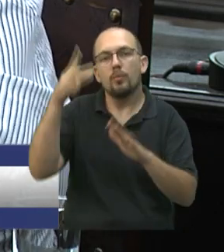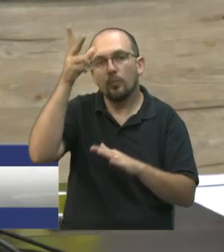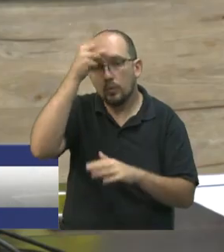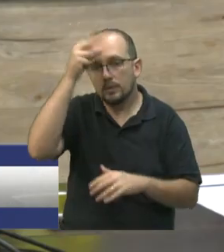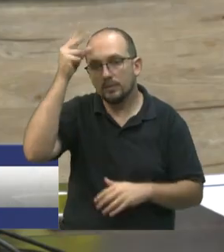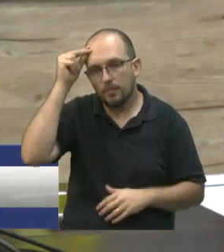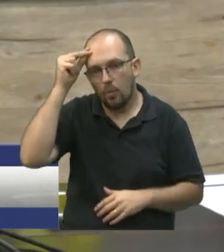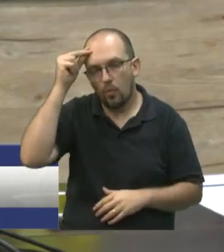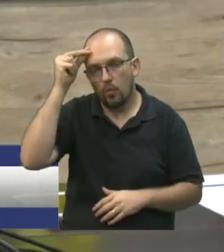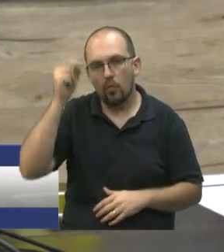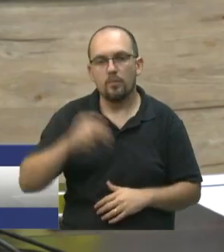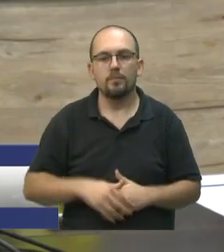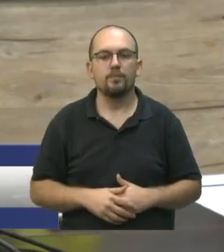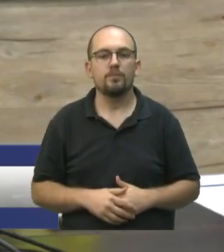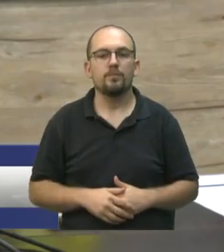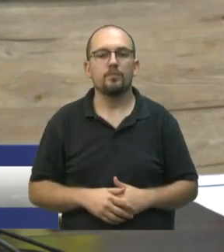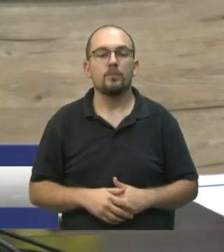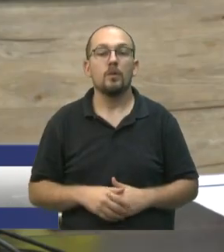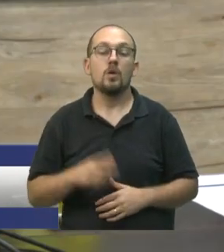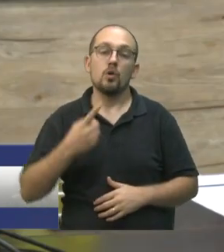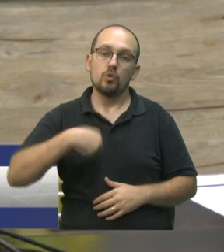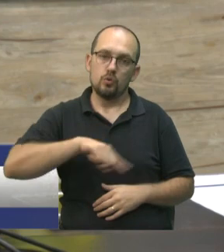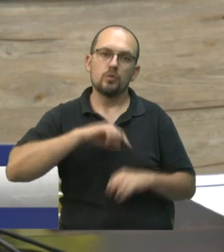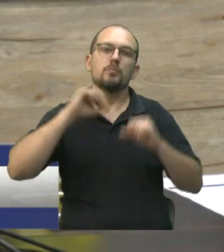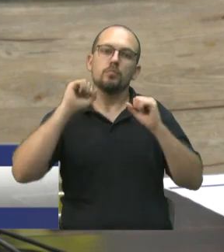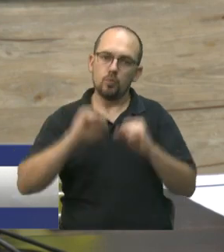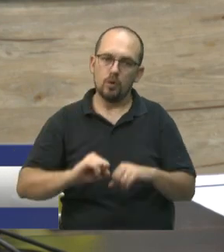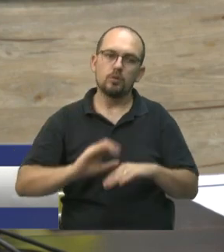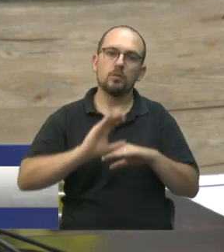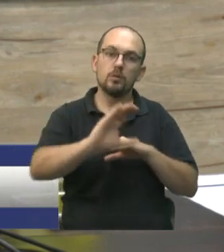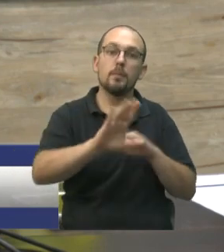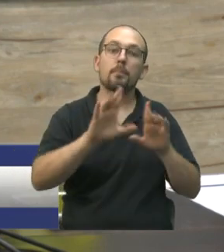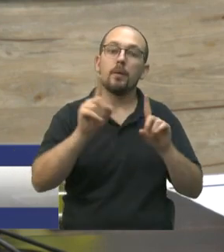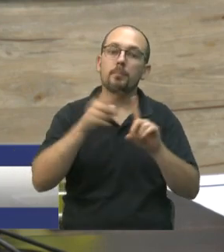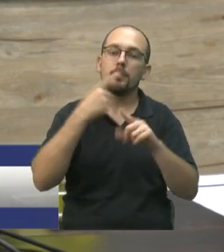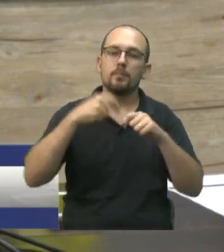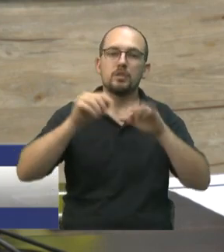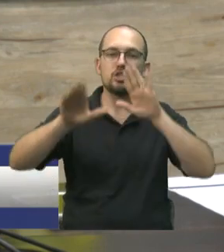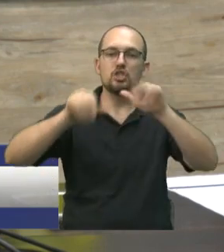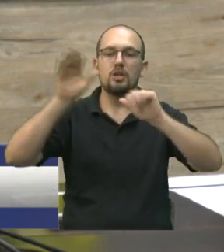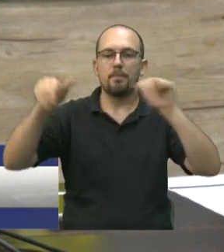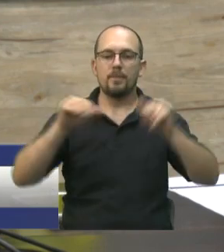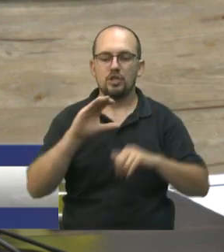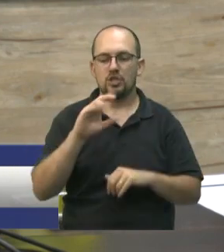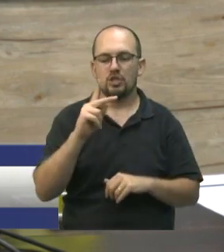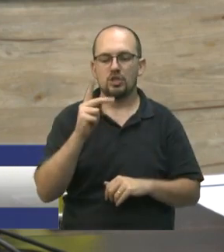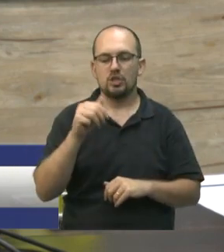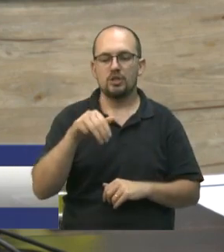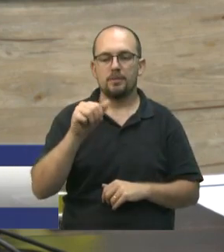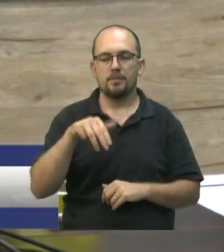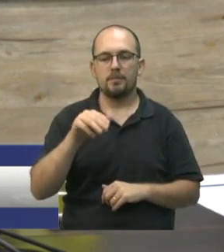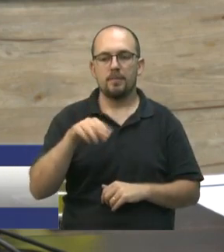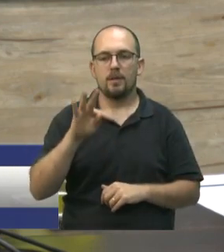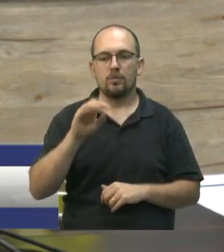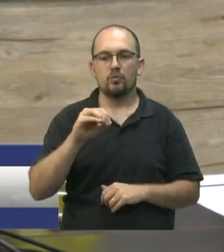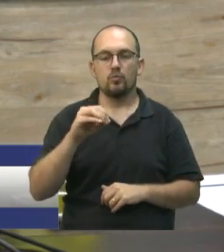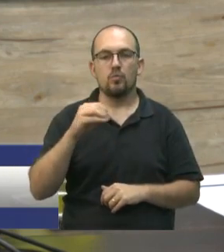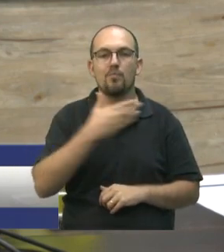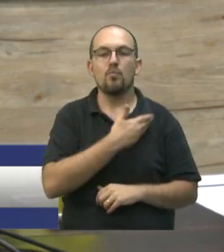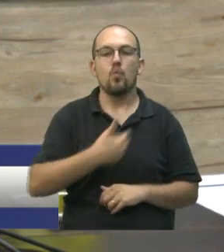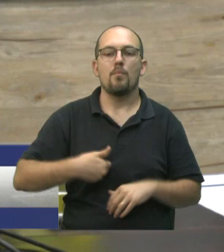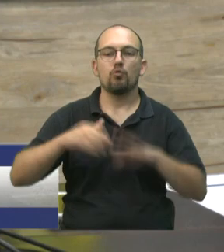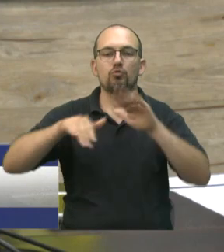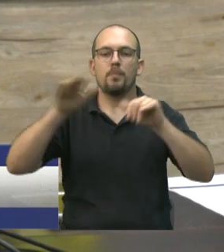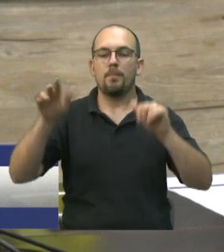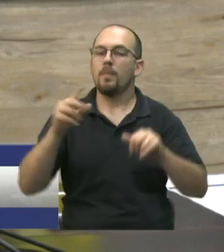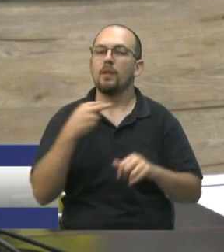Nós podemos fazer a subvenção desde que haja um chamamento público. O que nós não podemos é fazer uma